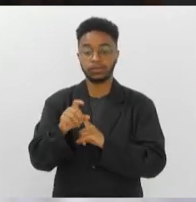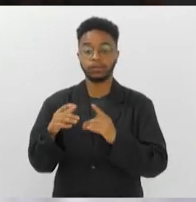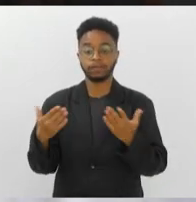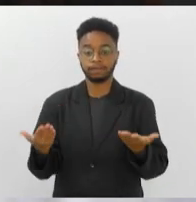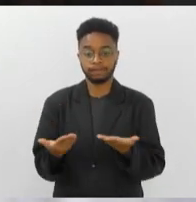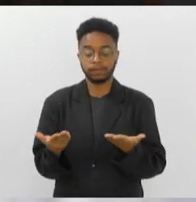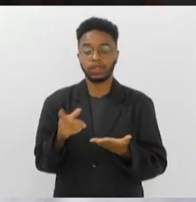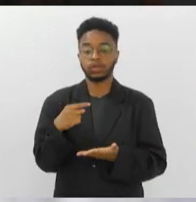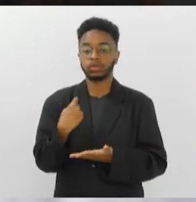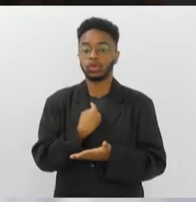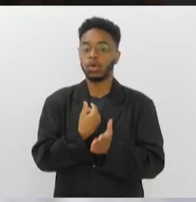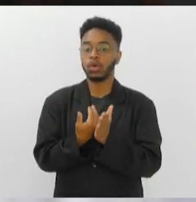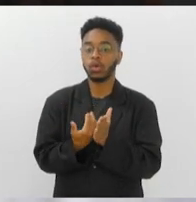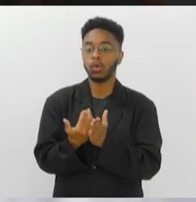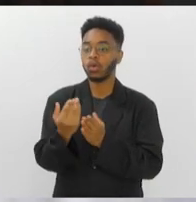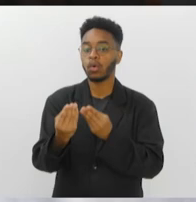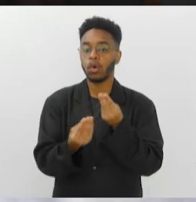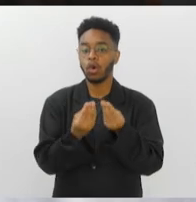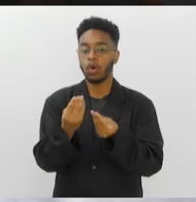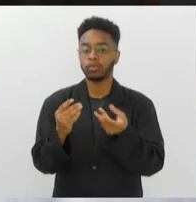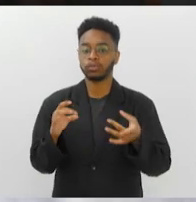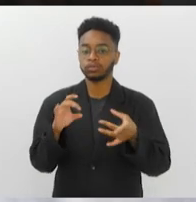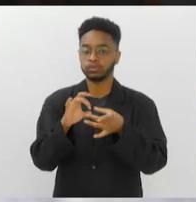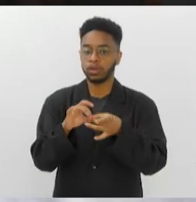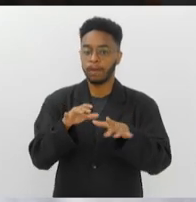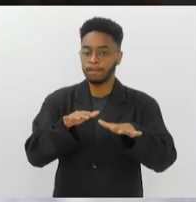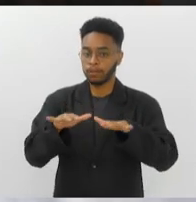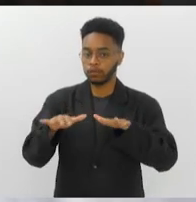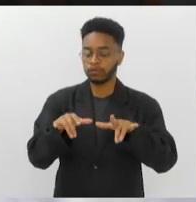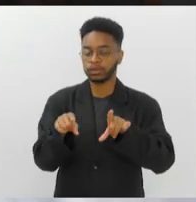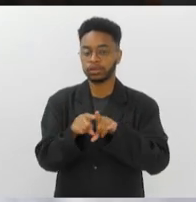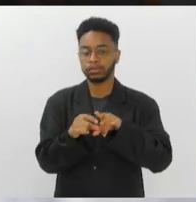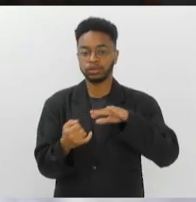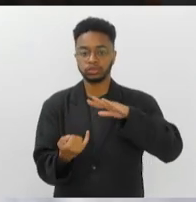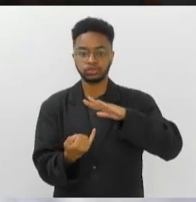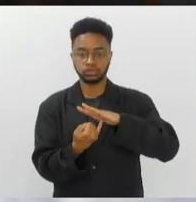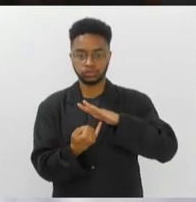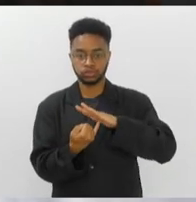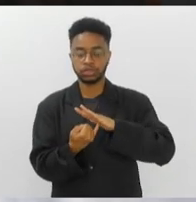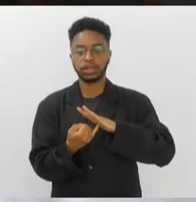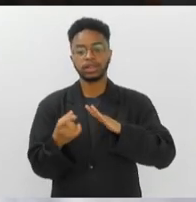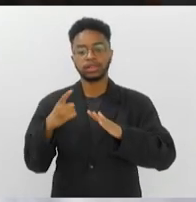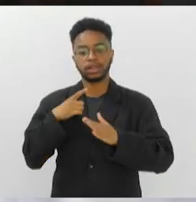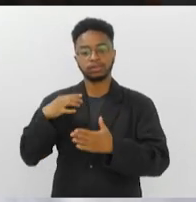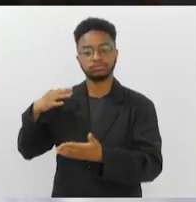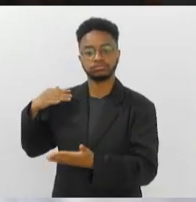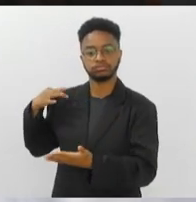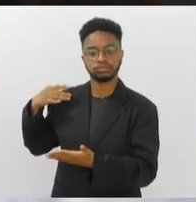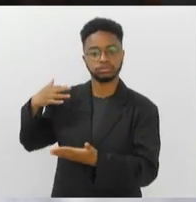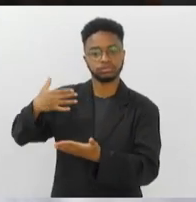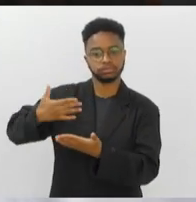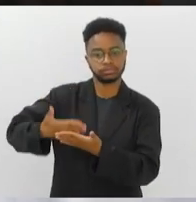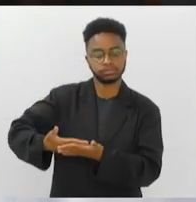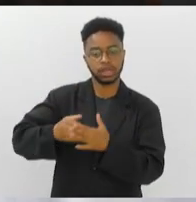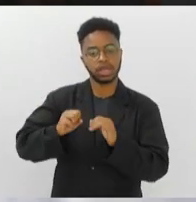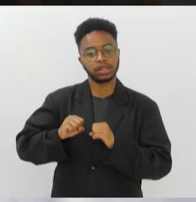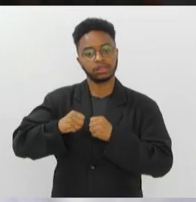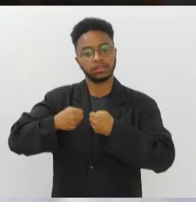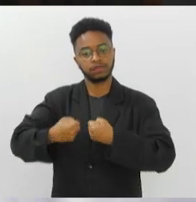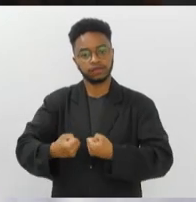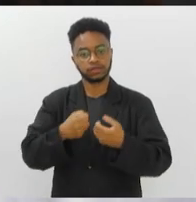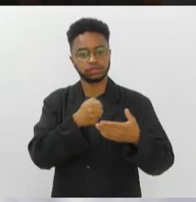iniciar com um movimento, instituição, que tem uma longa trajetória na defesa da